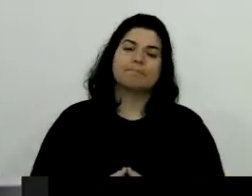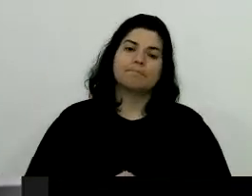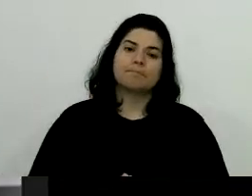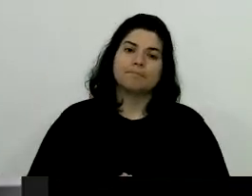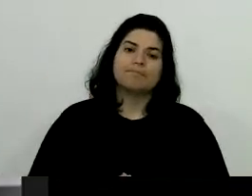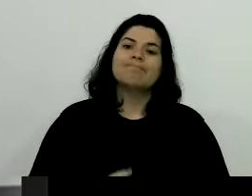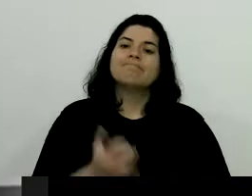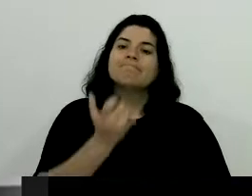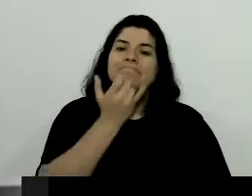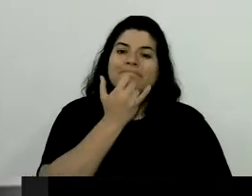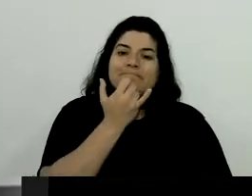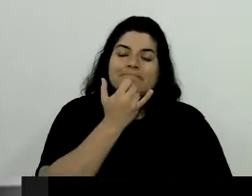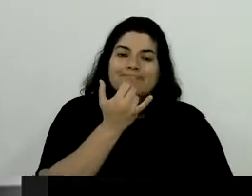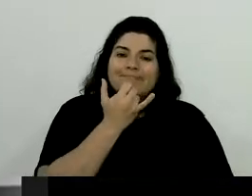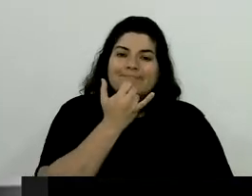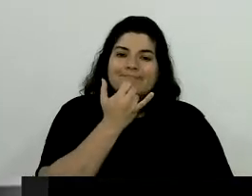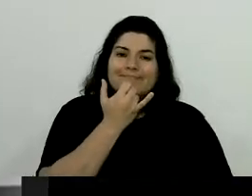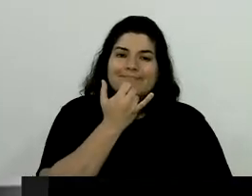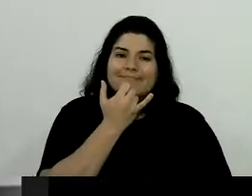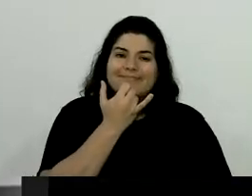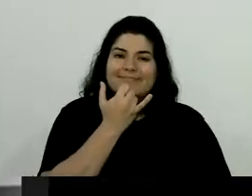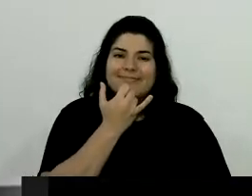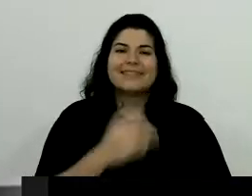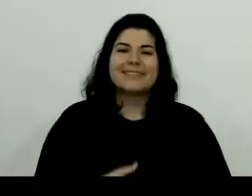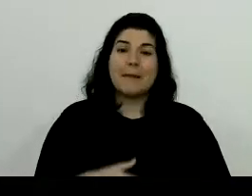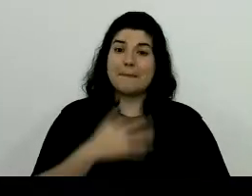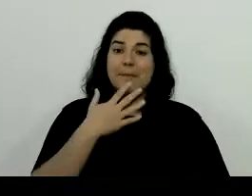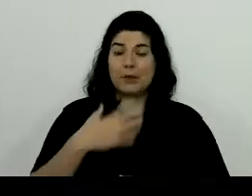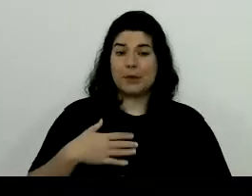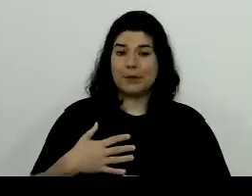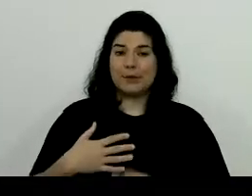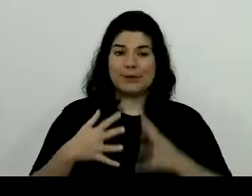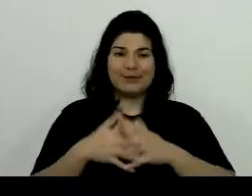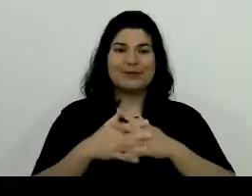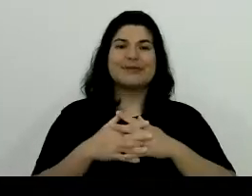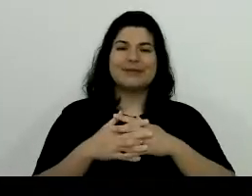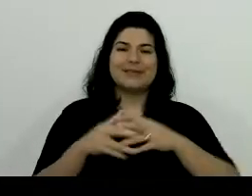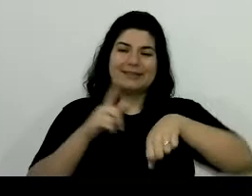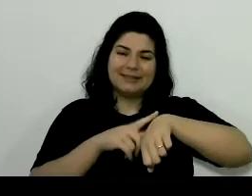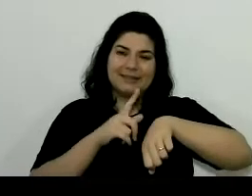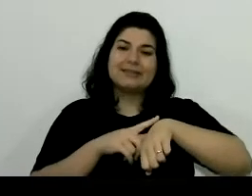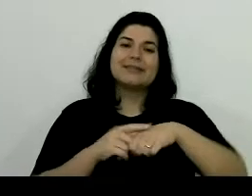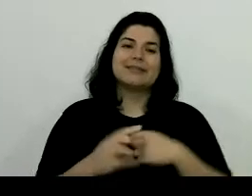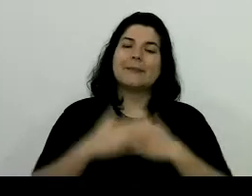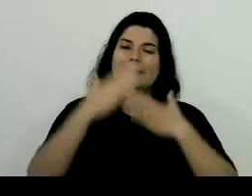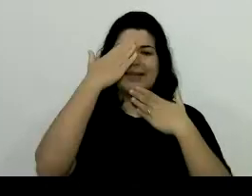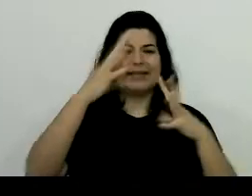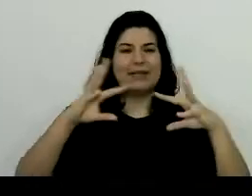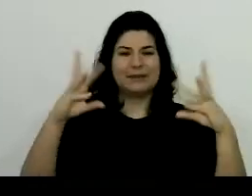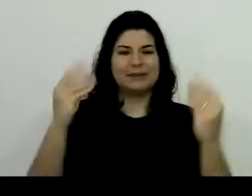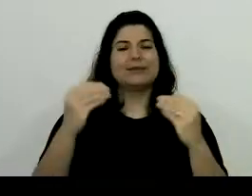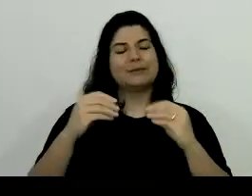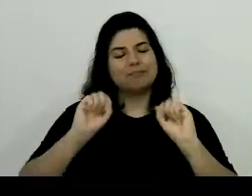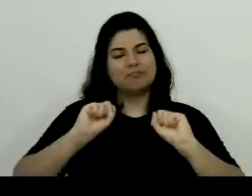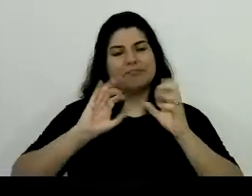Peço desculpas pelo desequilíbrio da minha fala, mas com isso eu peço obrigada a todos e eu fico à